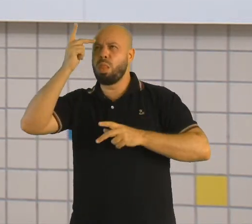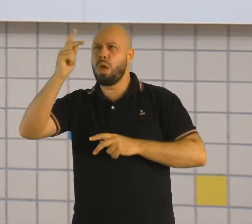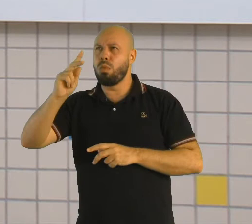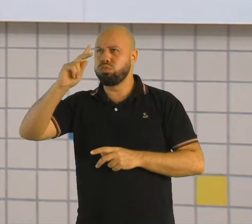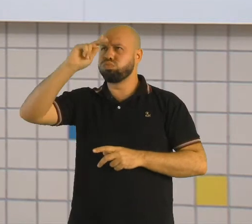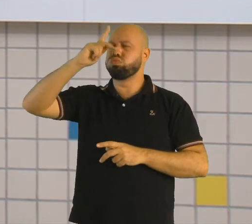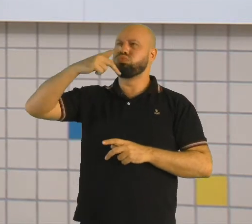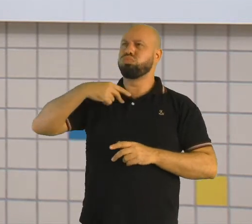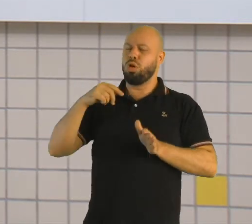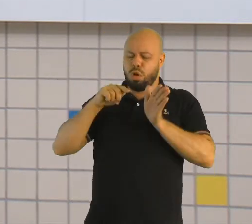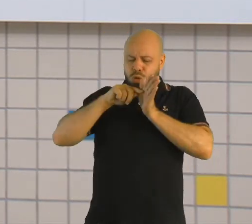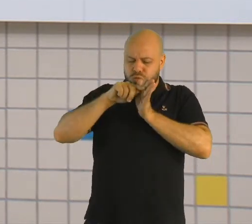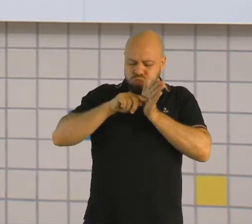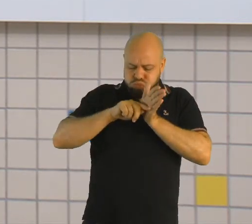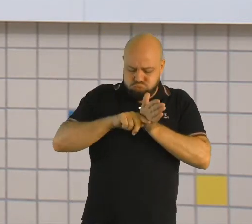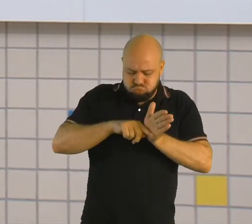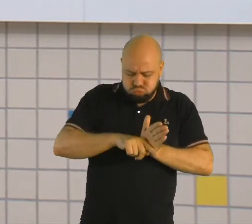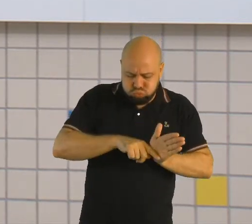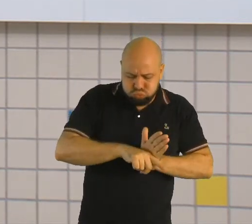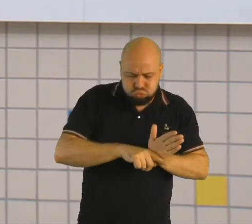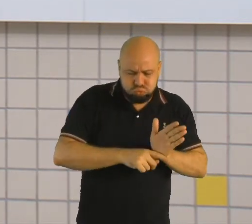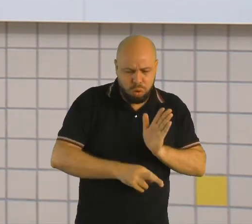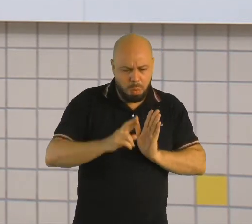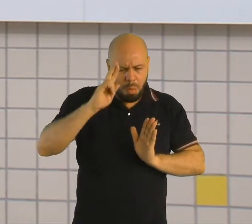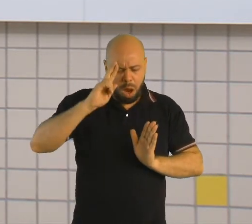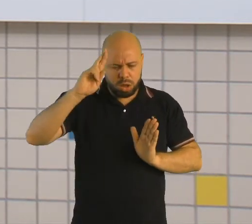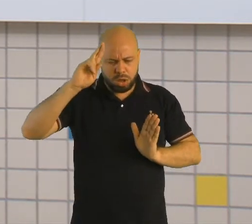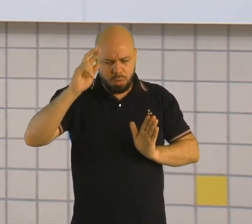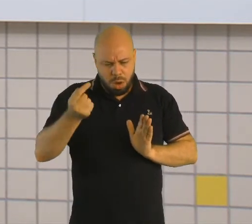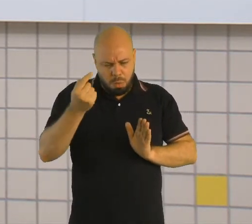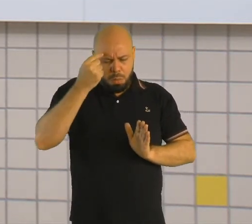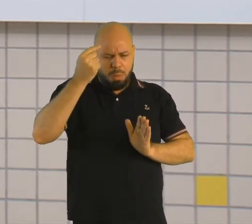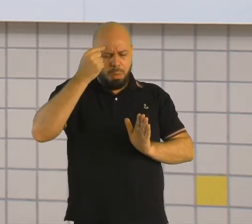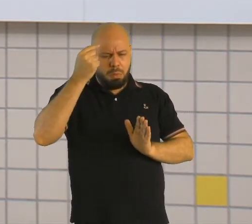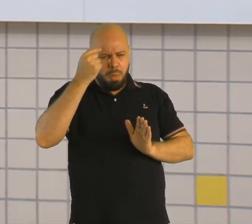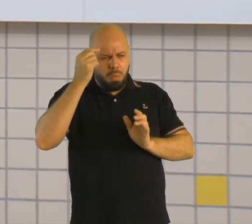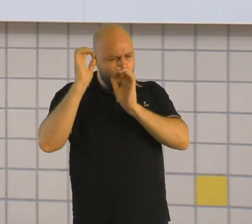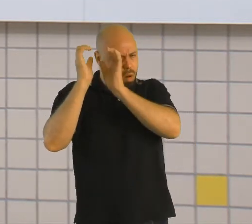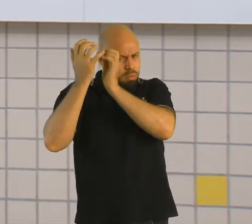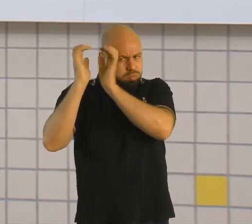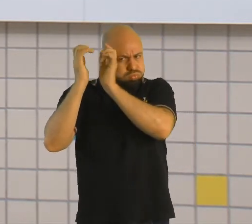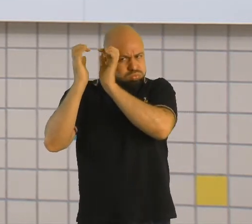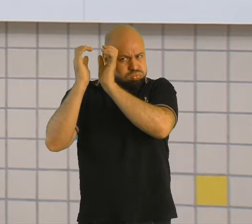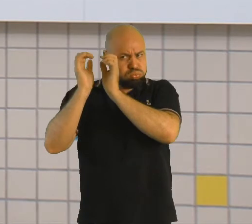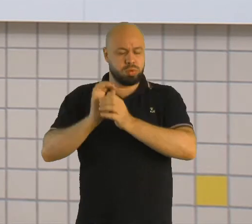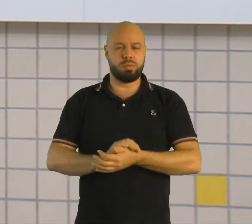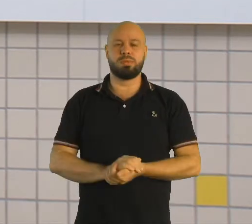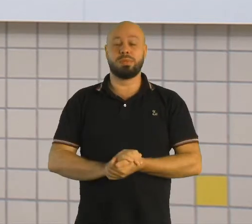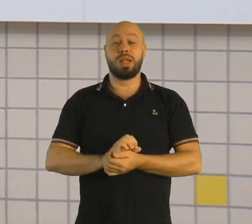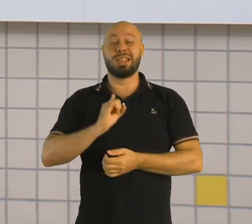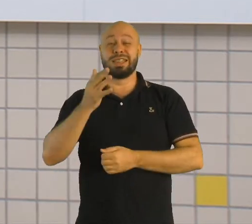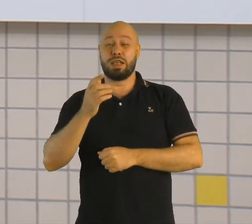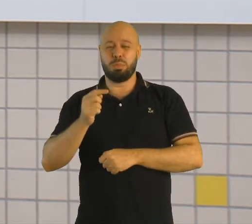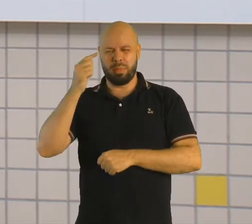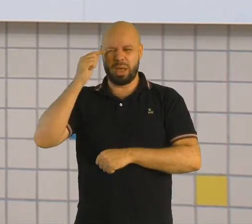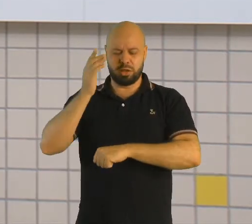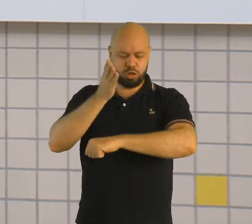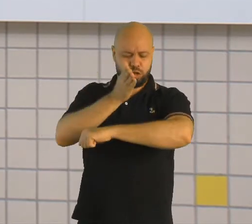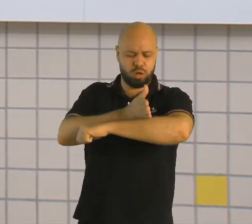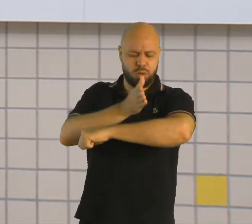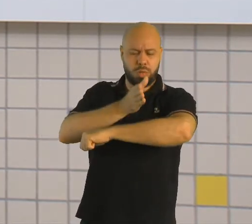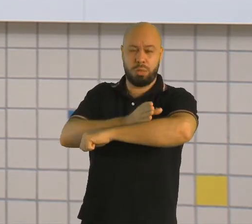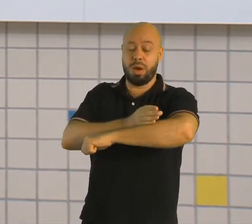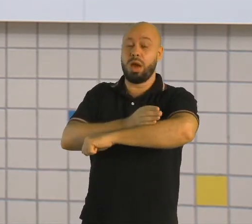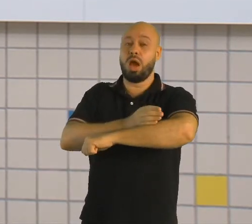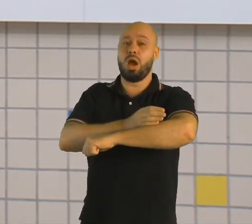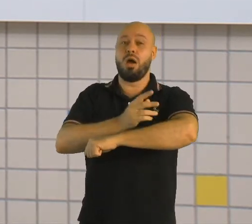investigação, valorizando a razão e o raciocínio. Ou seja, se durante a Idade Média, né, valorizava muito a